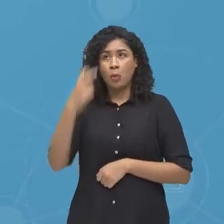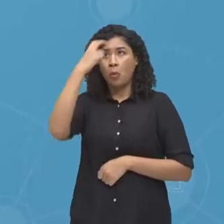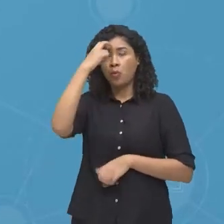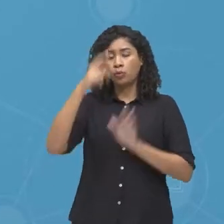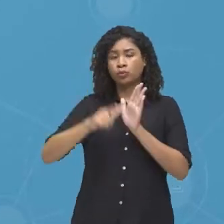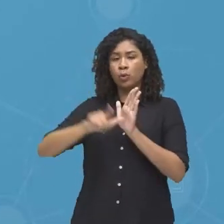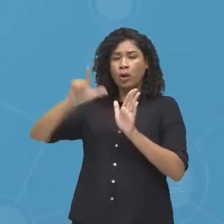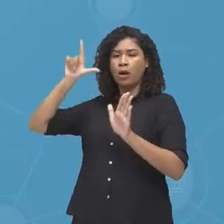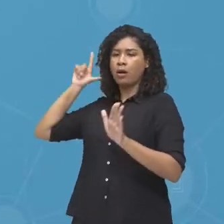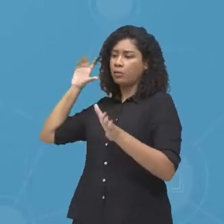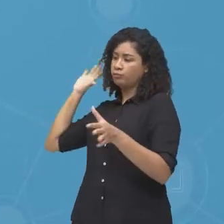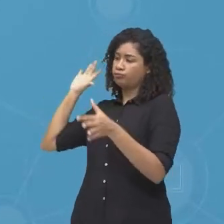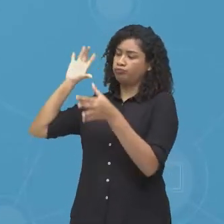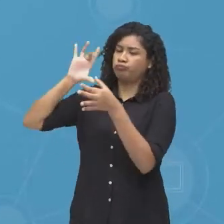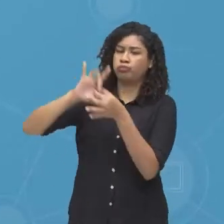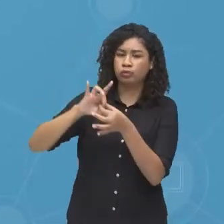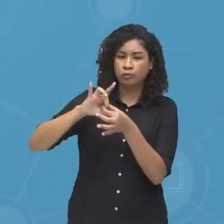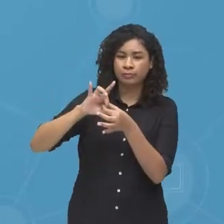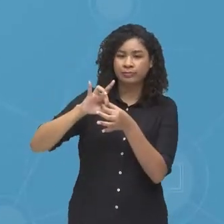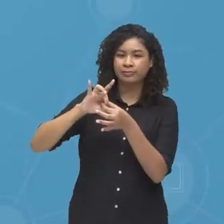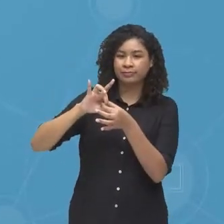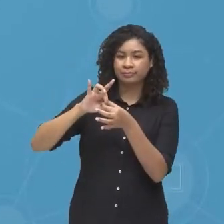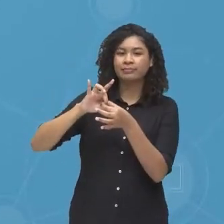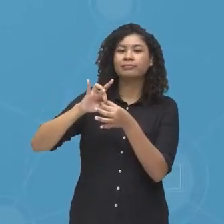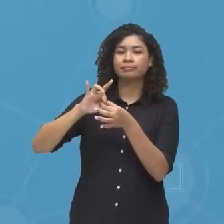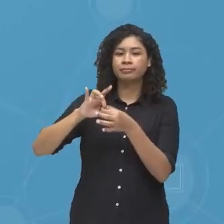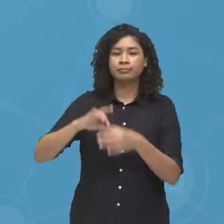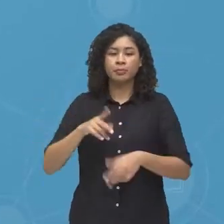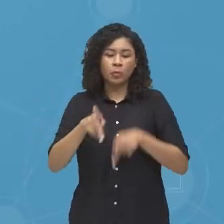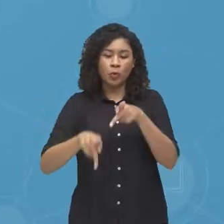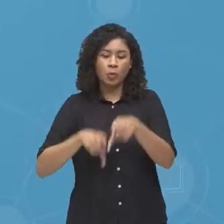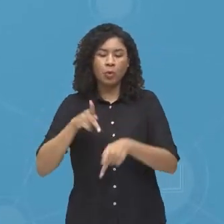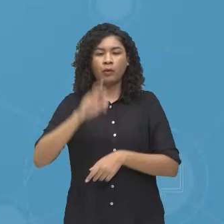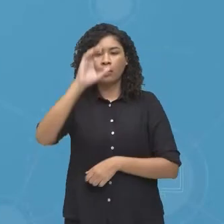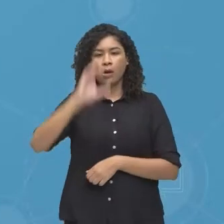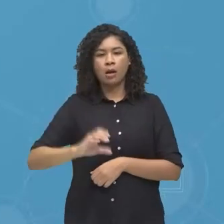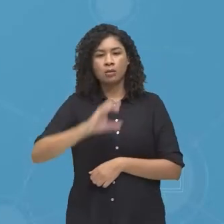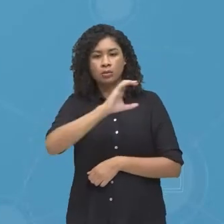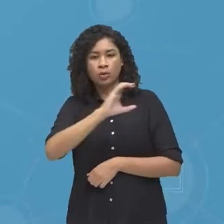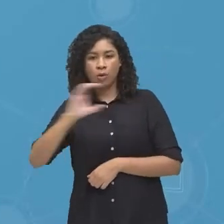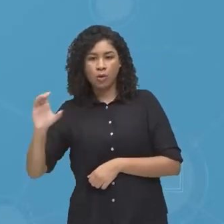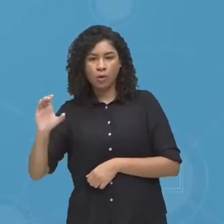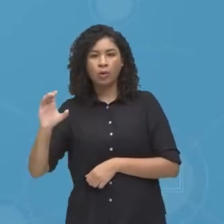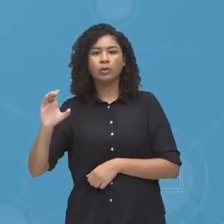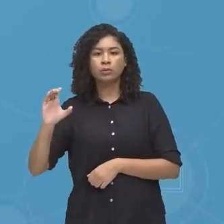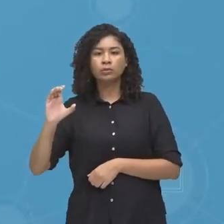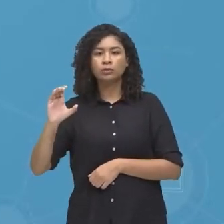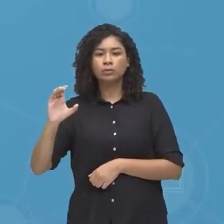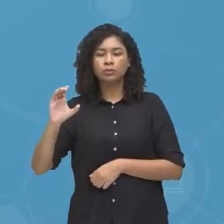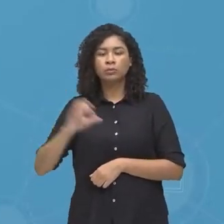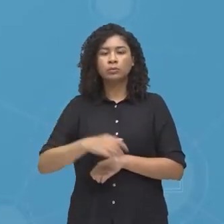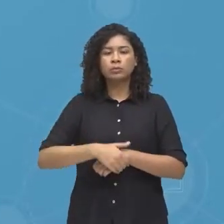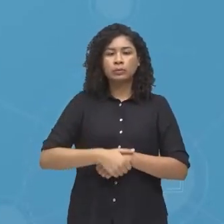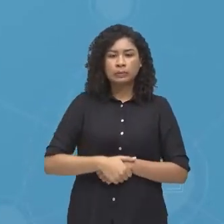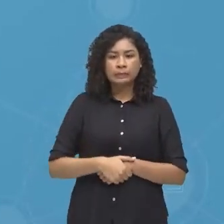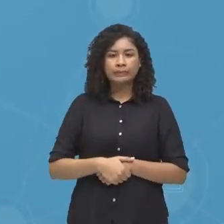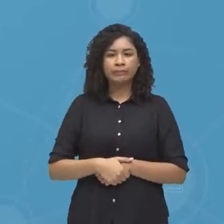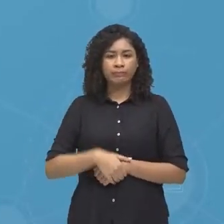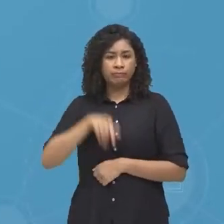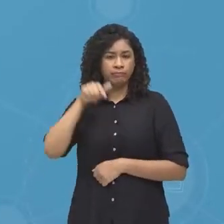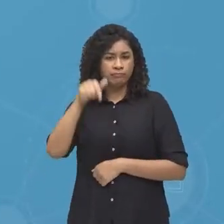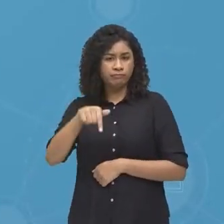origem. Tá? Os católicos romanos, os cristãos católicos romanos, que têm, de